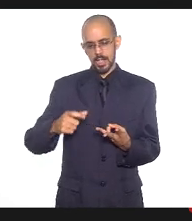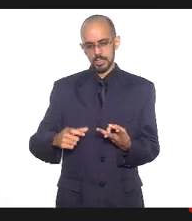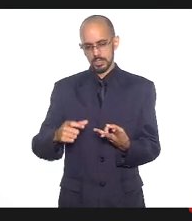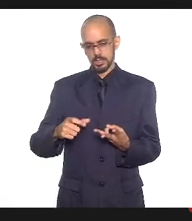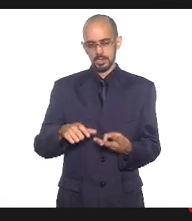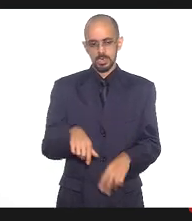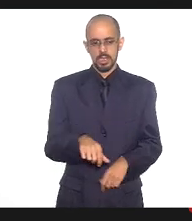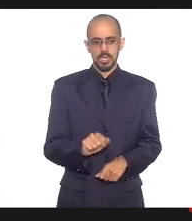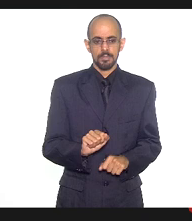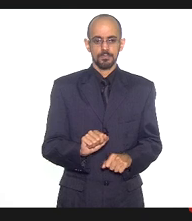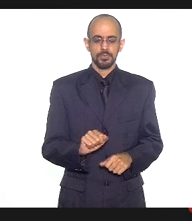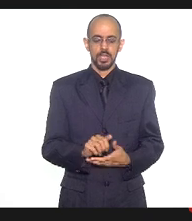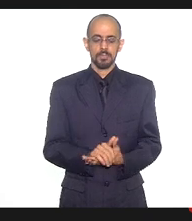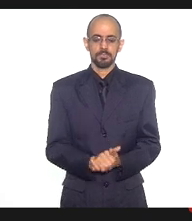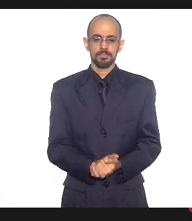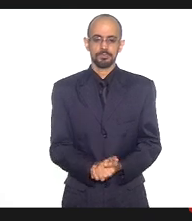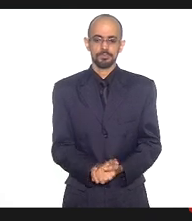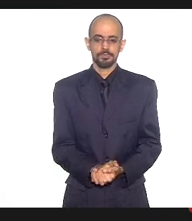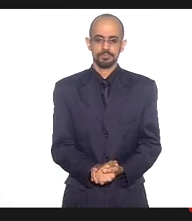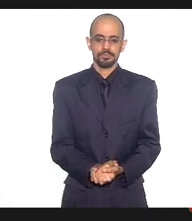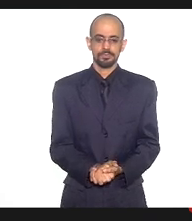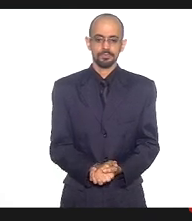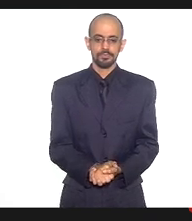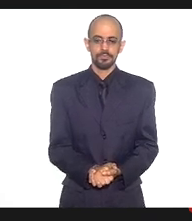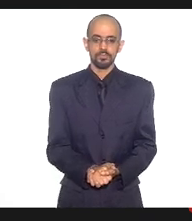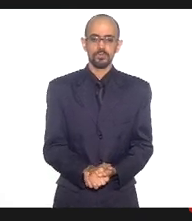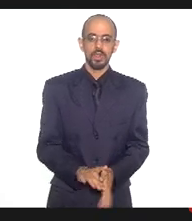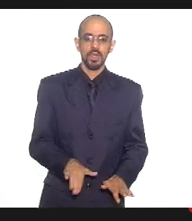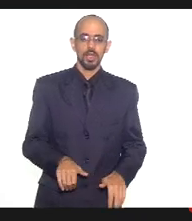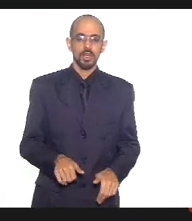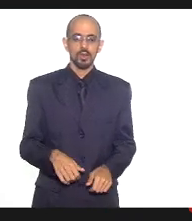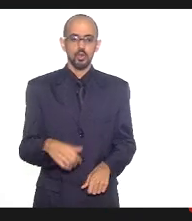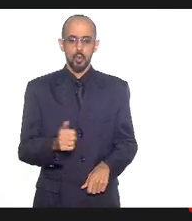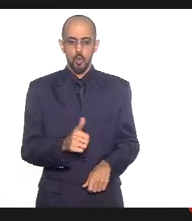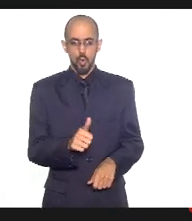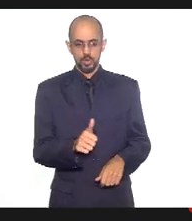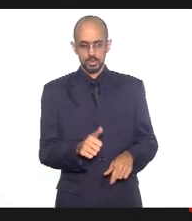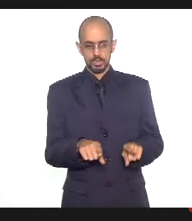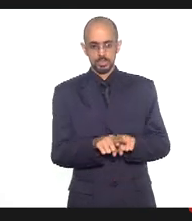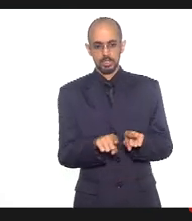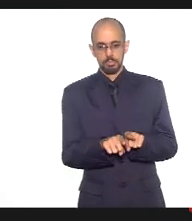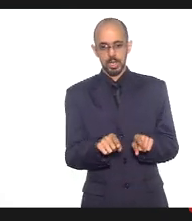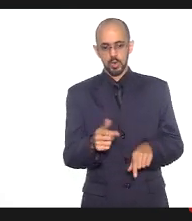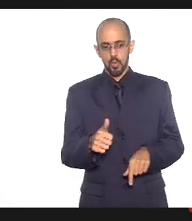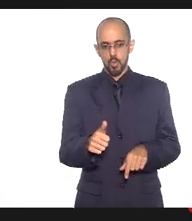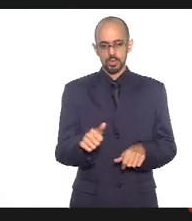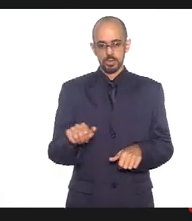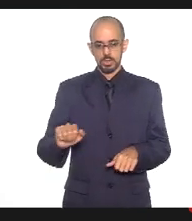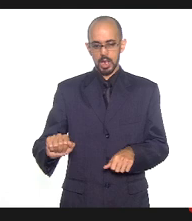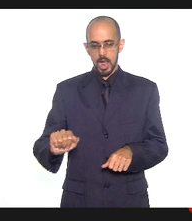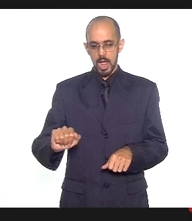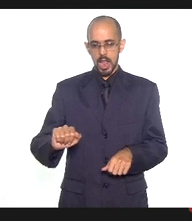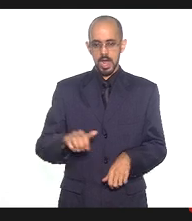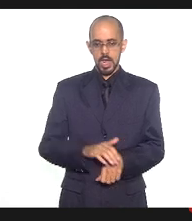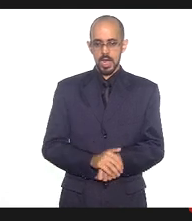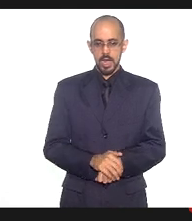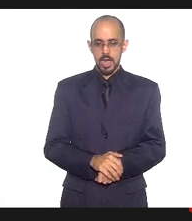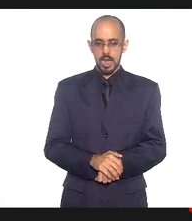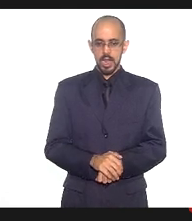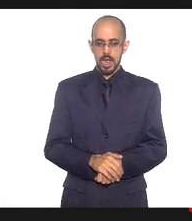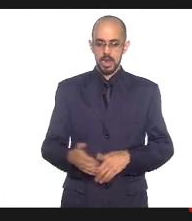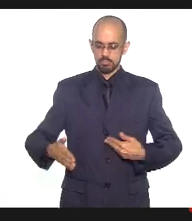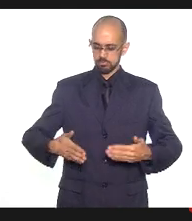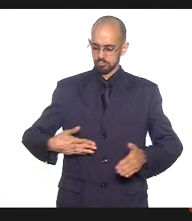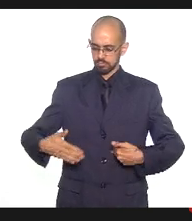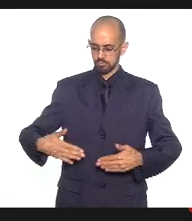e Oeste de Atapu. Né? Tanto no 11 quanto no 11A, a operadora